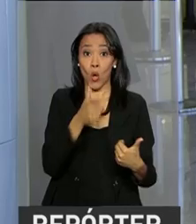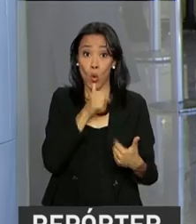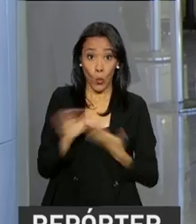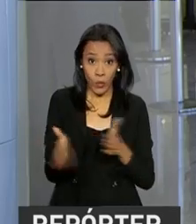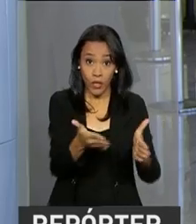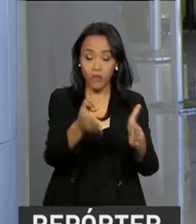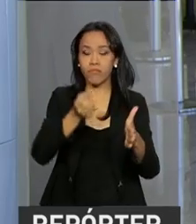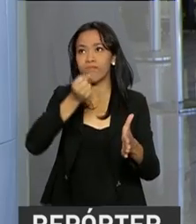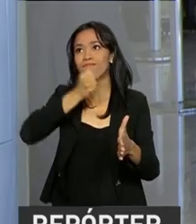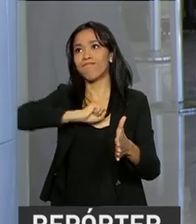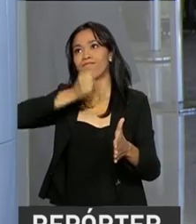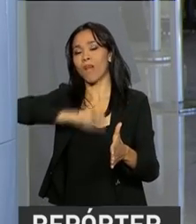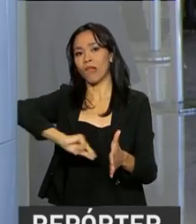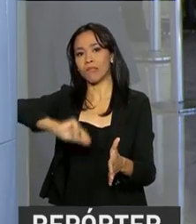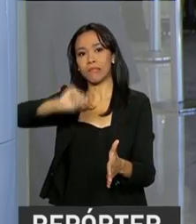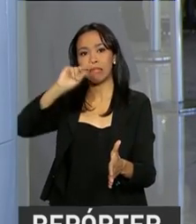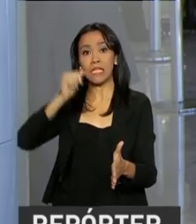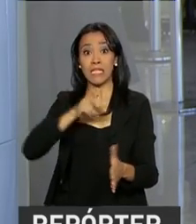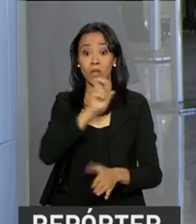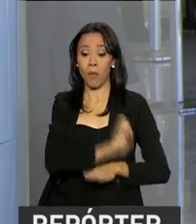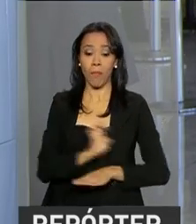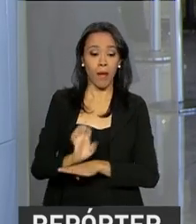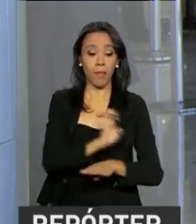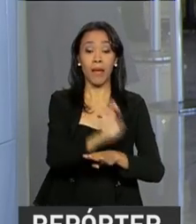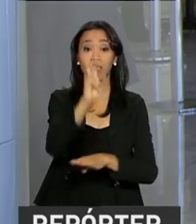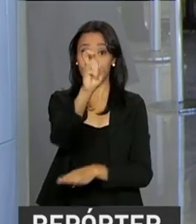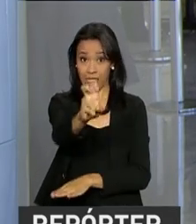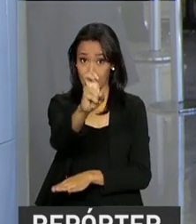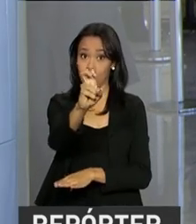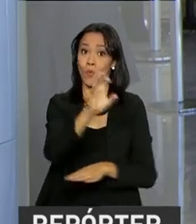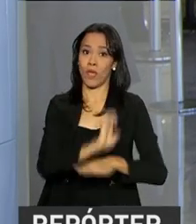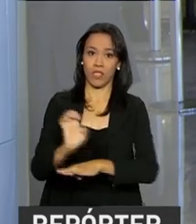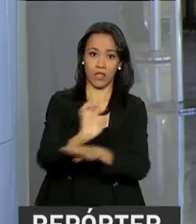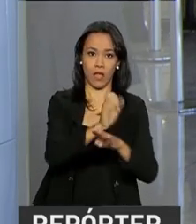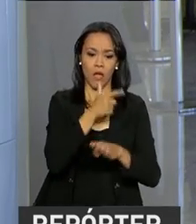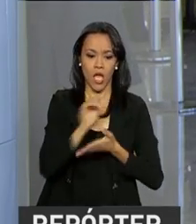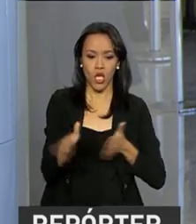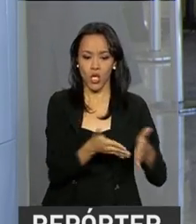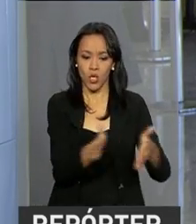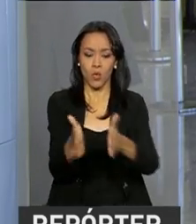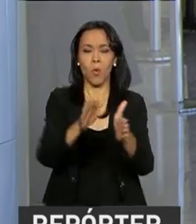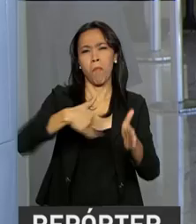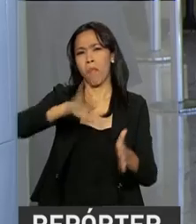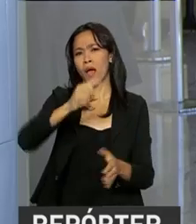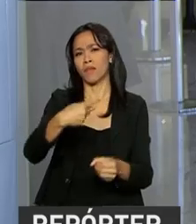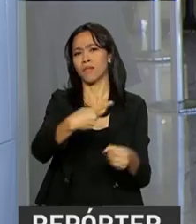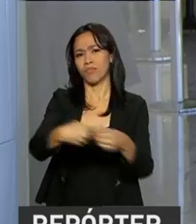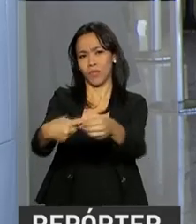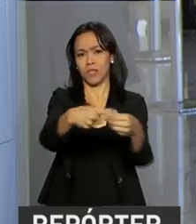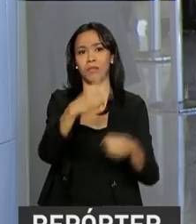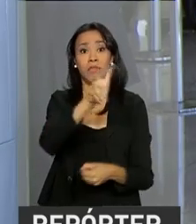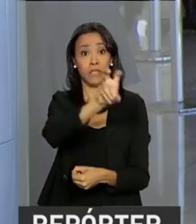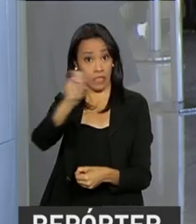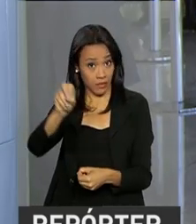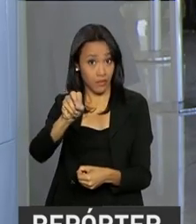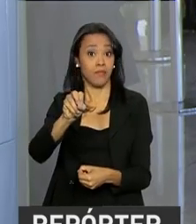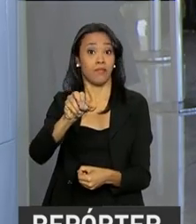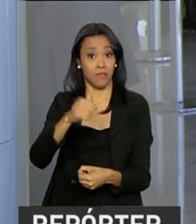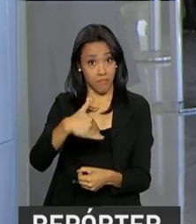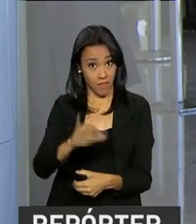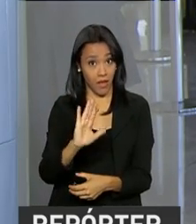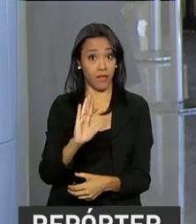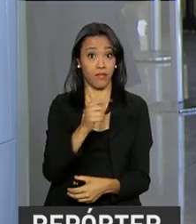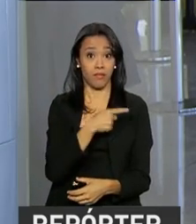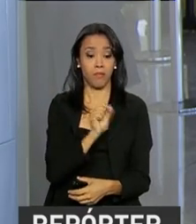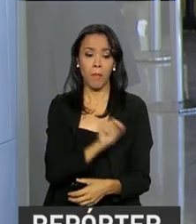dos principais rios do país, corta 5 estados do país e mais de 500 municípios, passa por mais de 500 municípios